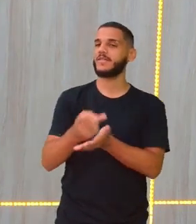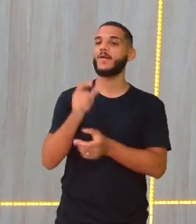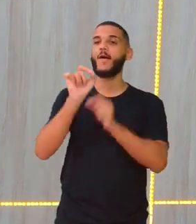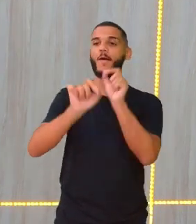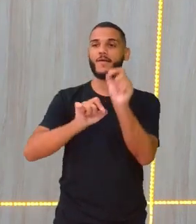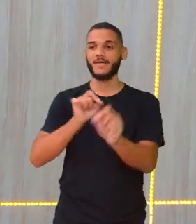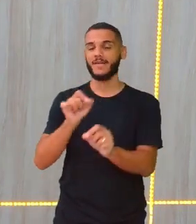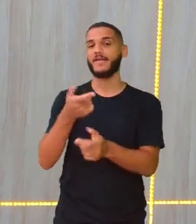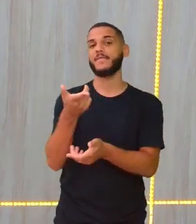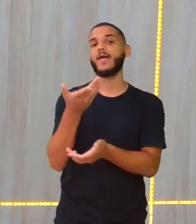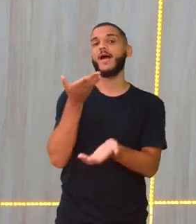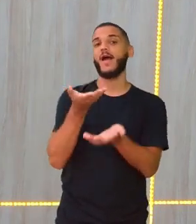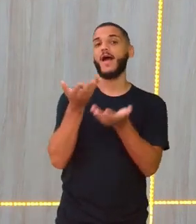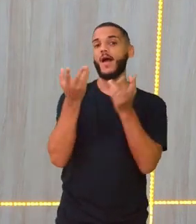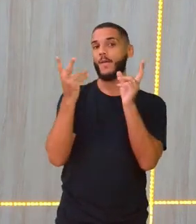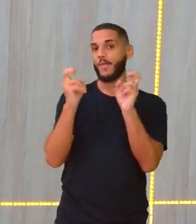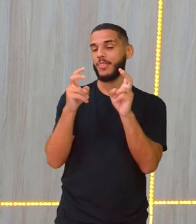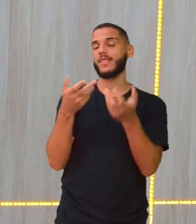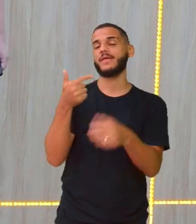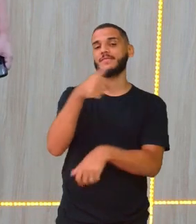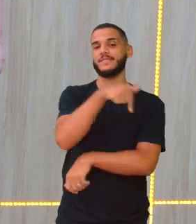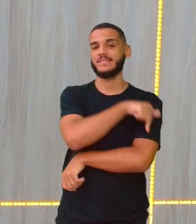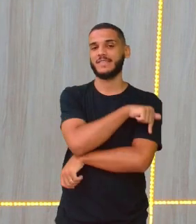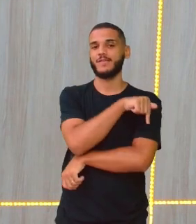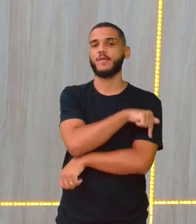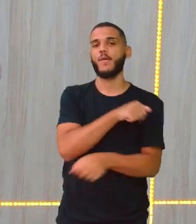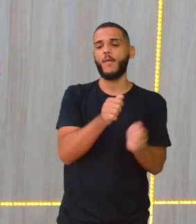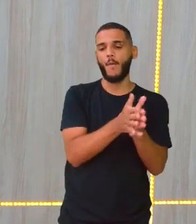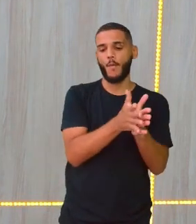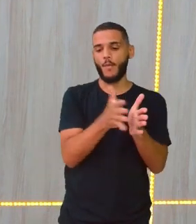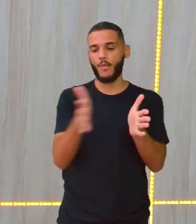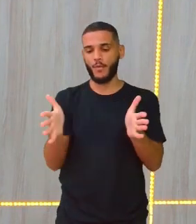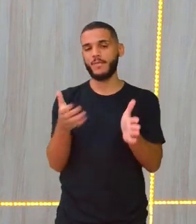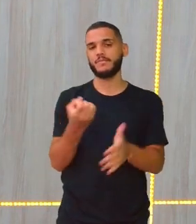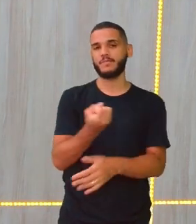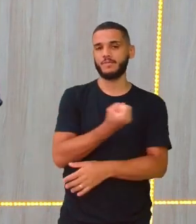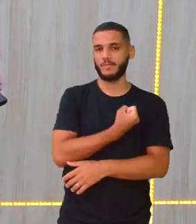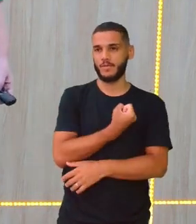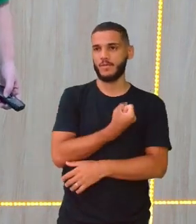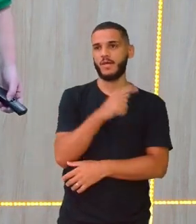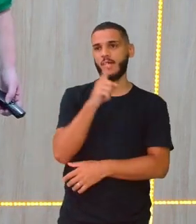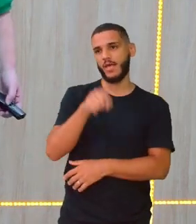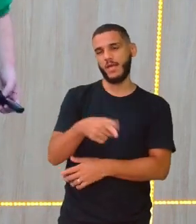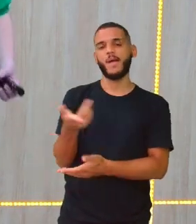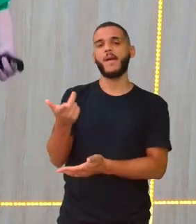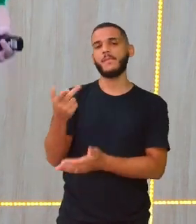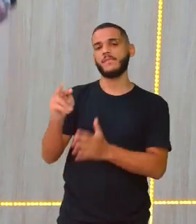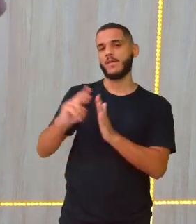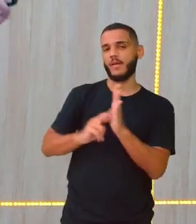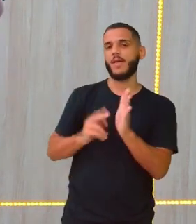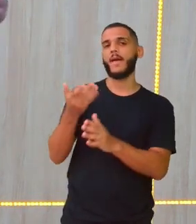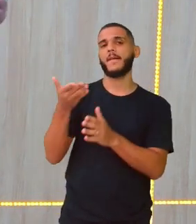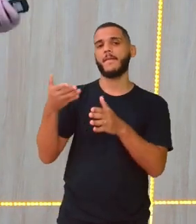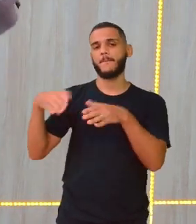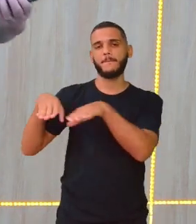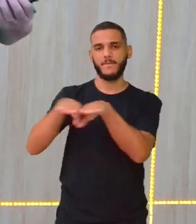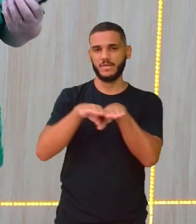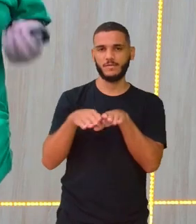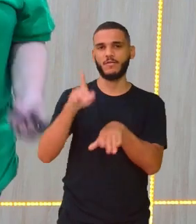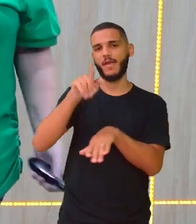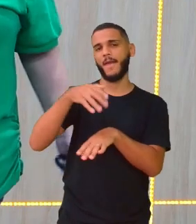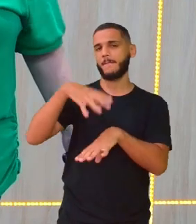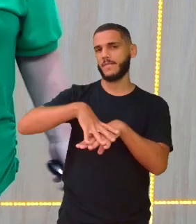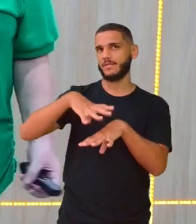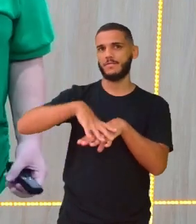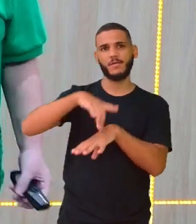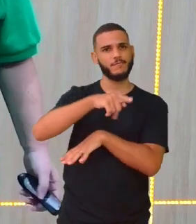continuidade ao assunto do 7º ano de sequência numérica, regularidades, padrões. Isso é tão